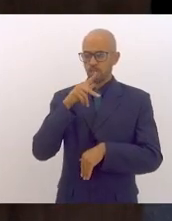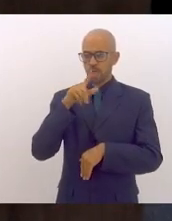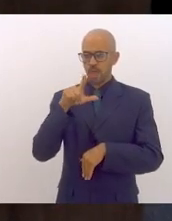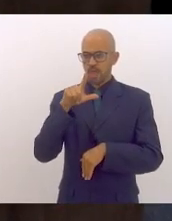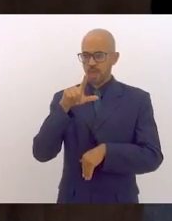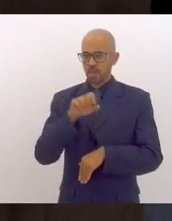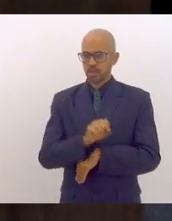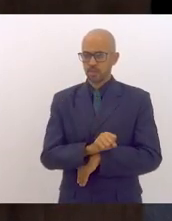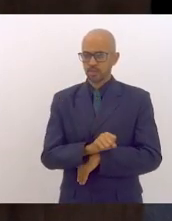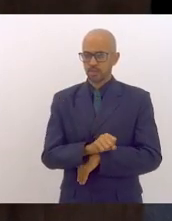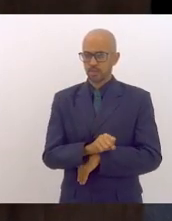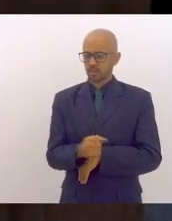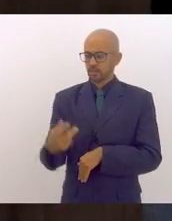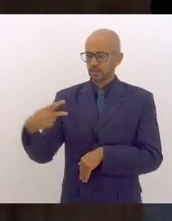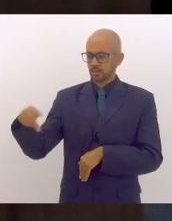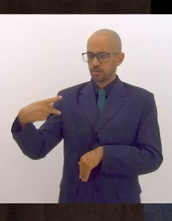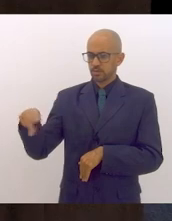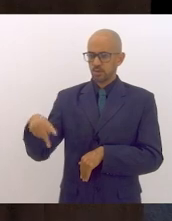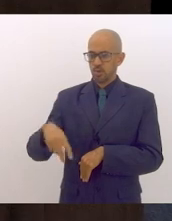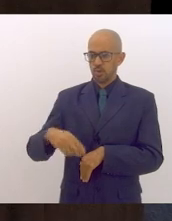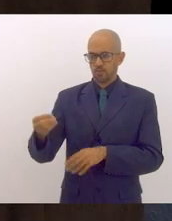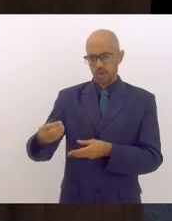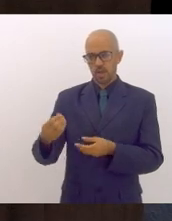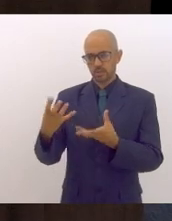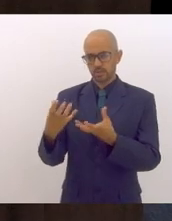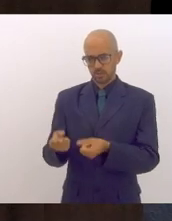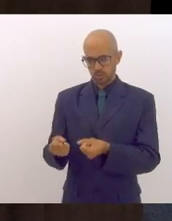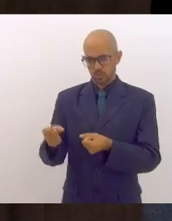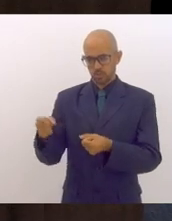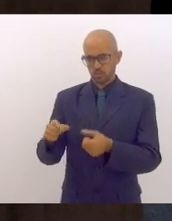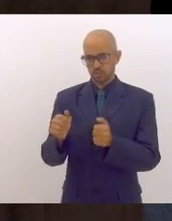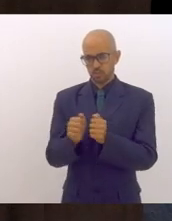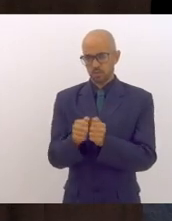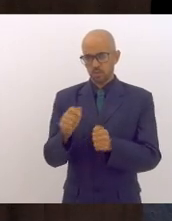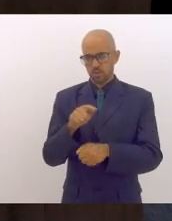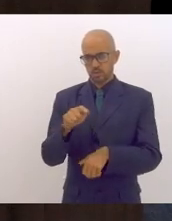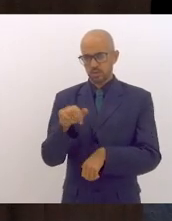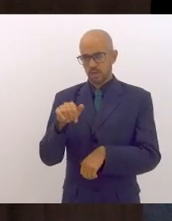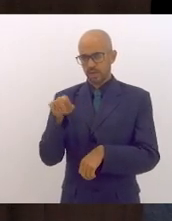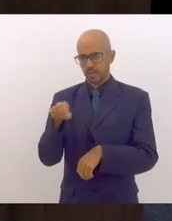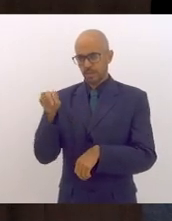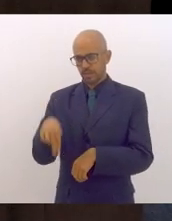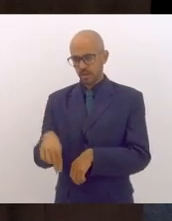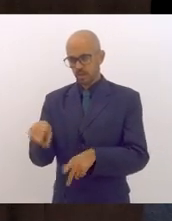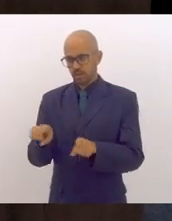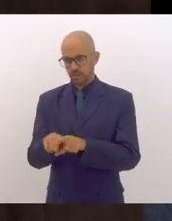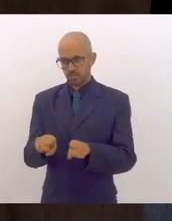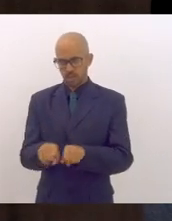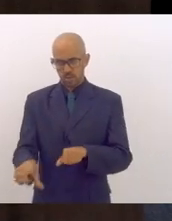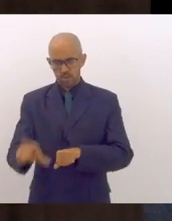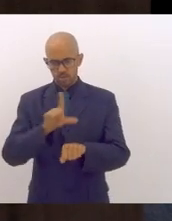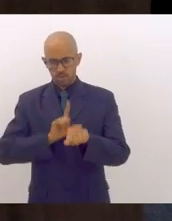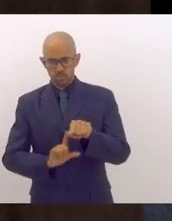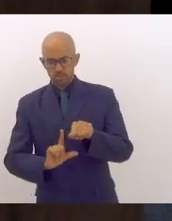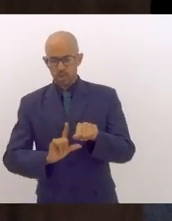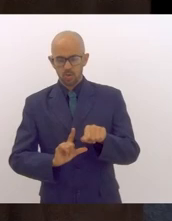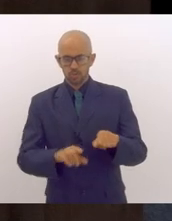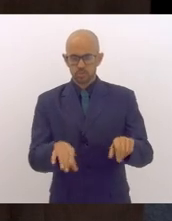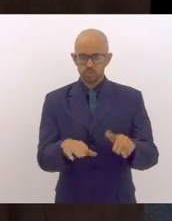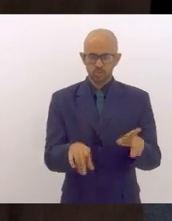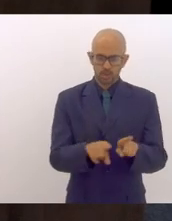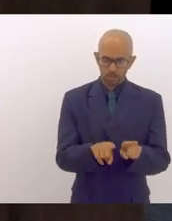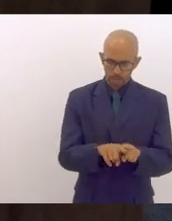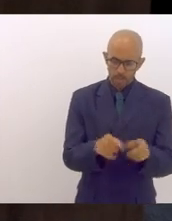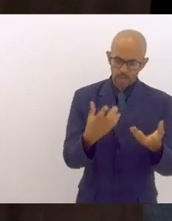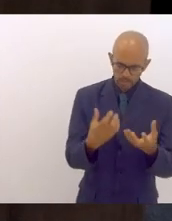de lei, que Vossa Excelência foi um dos que concebeu, junto com a deputada Zeidan, depois o deputado Luiz Paulo se incorporou, também,